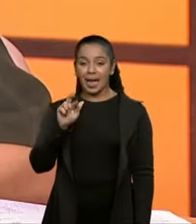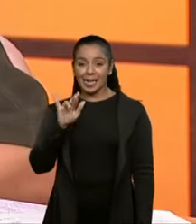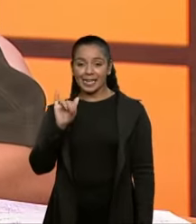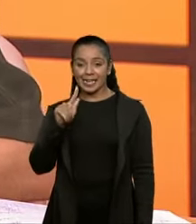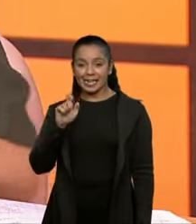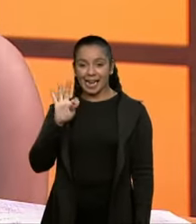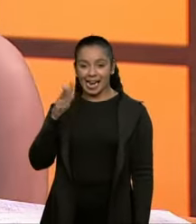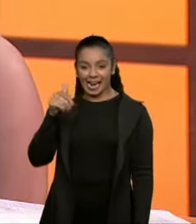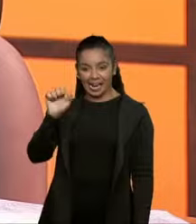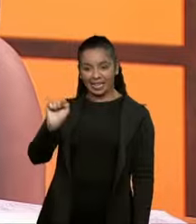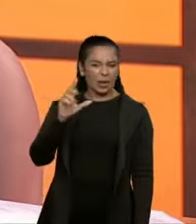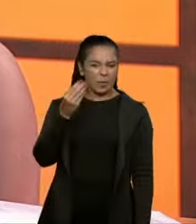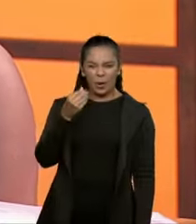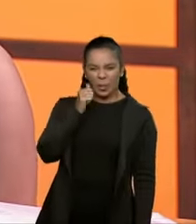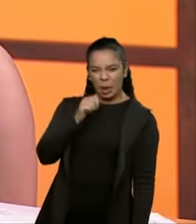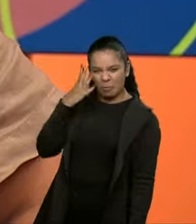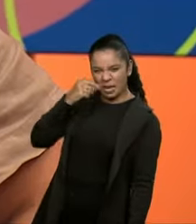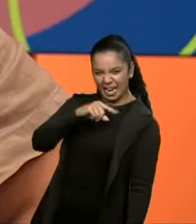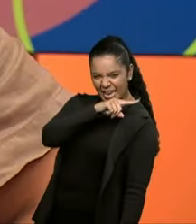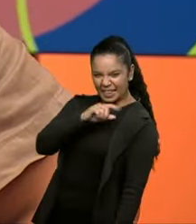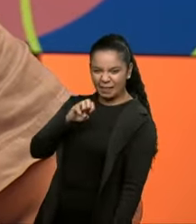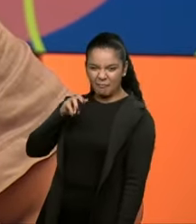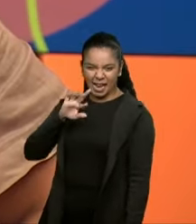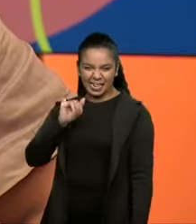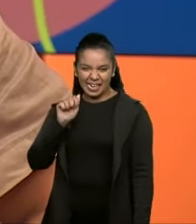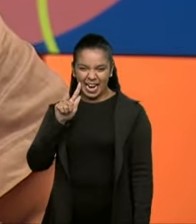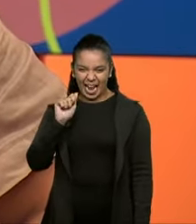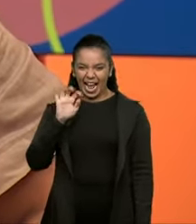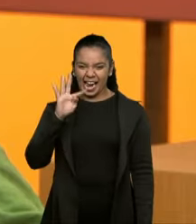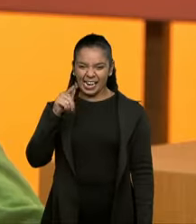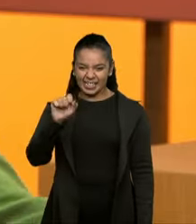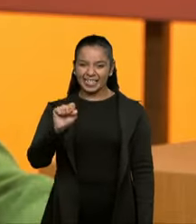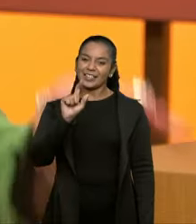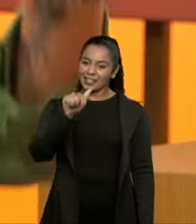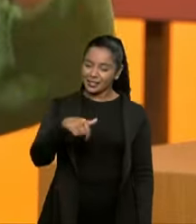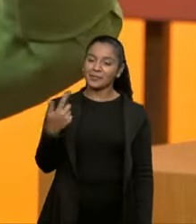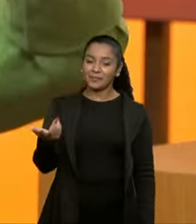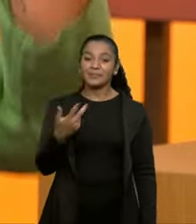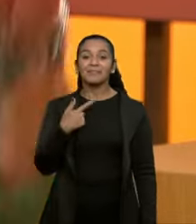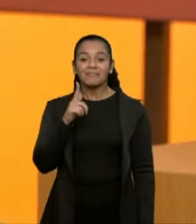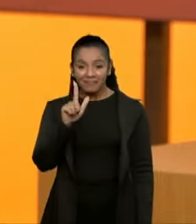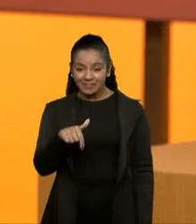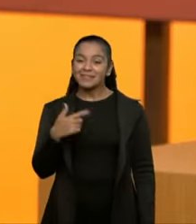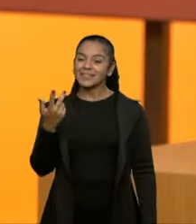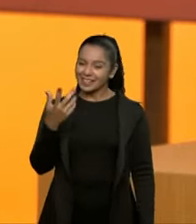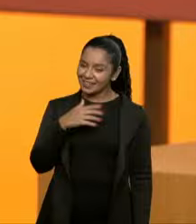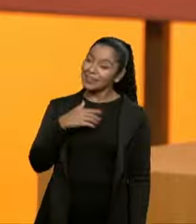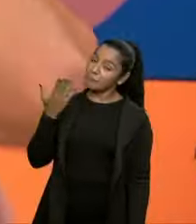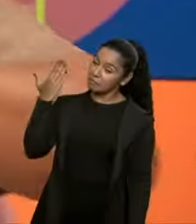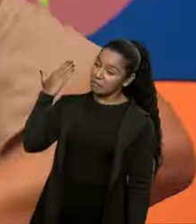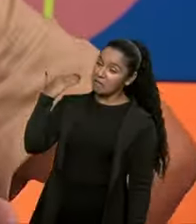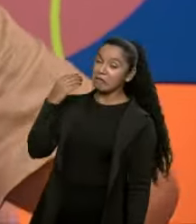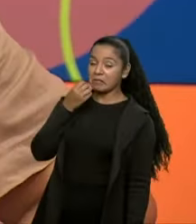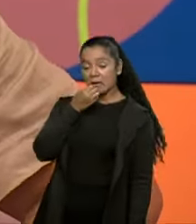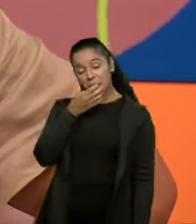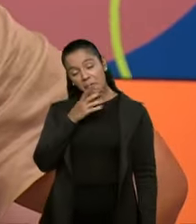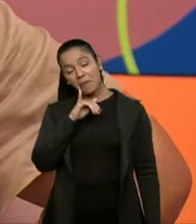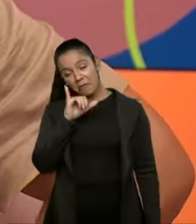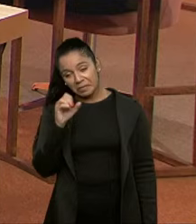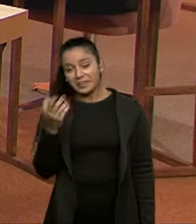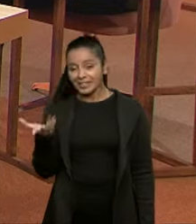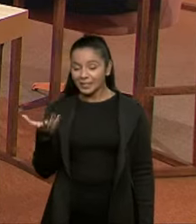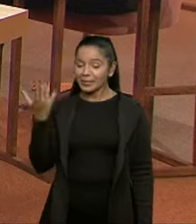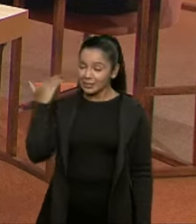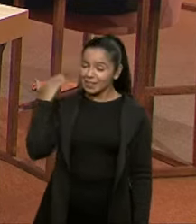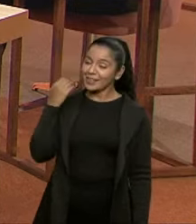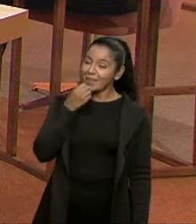muita mulher Maringata. É, já fui bom nisso. Agora tem que subir uma escada. É, agora eu já fui bom nisso. Muito já